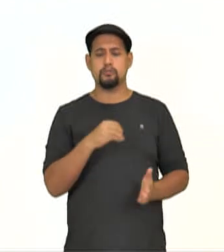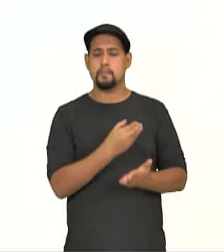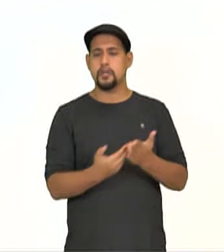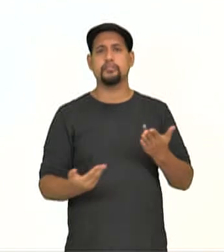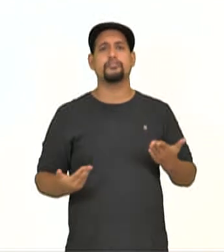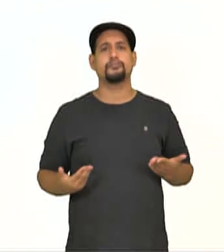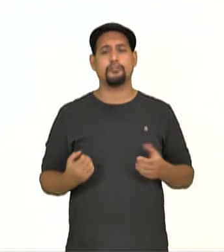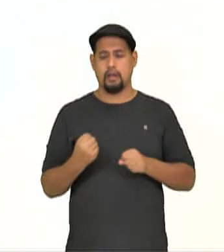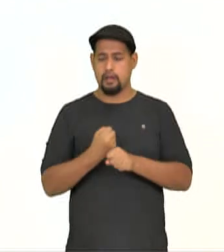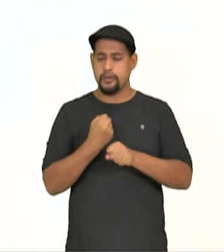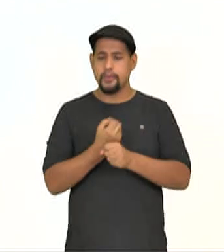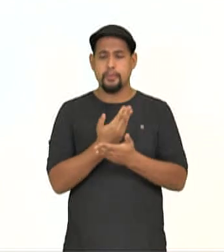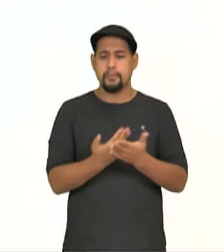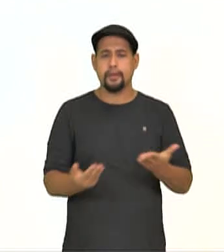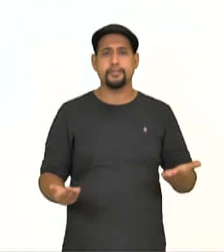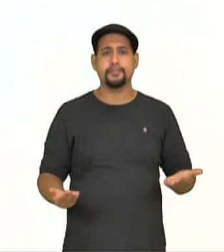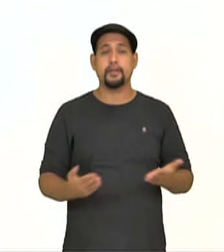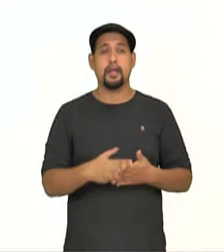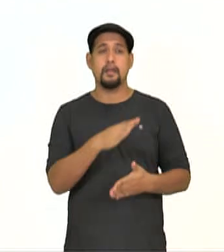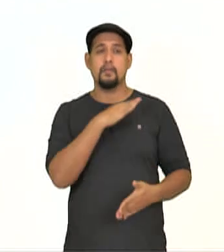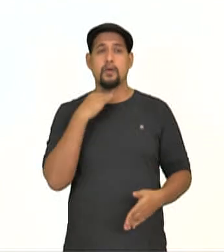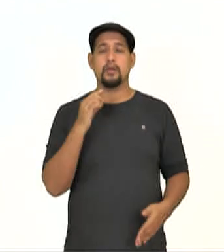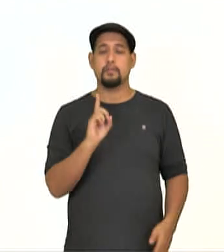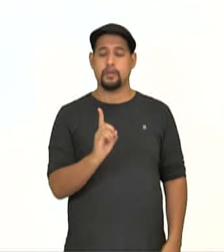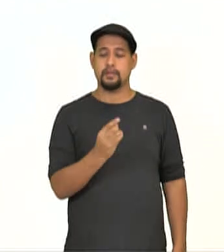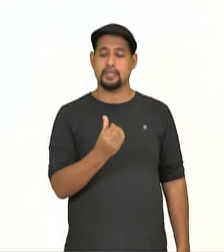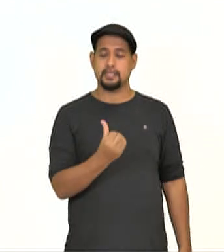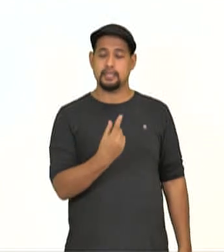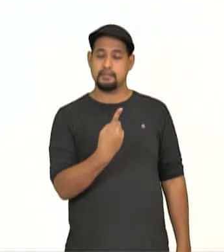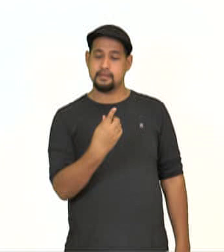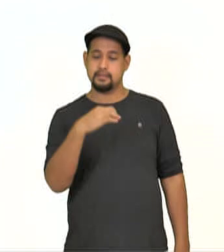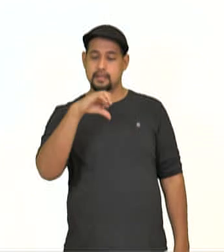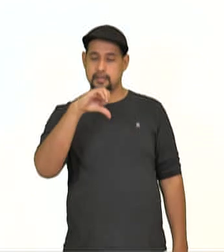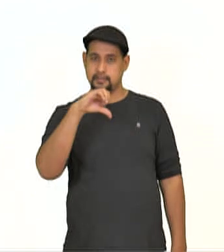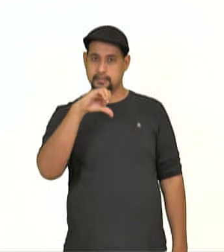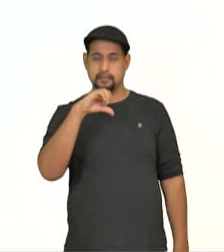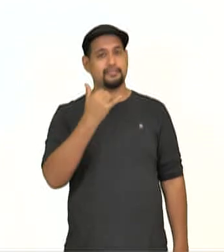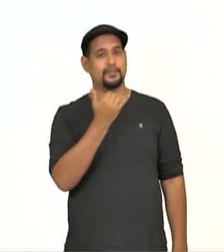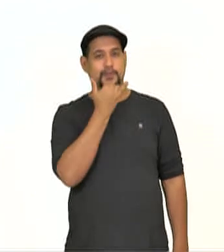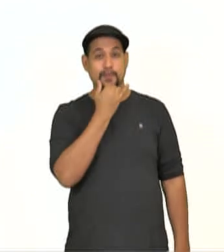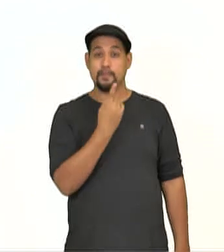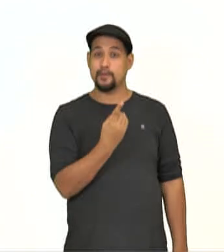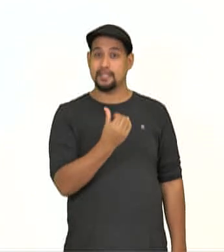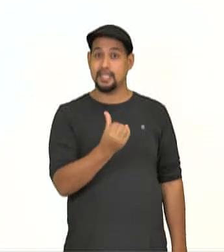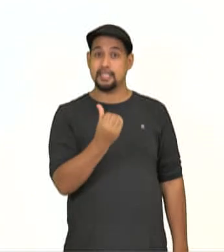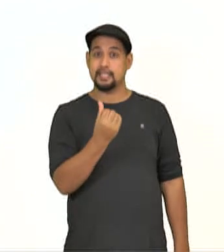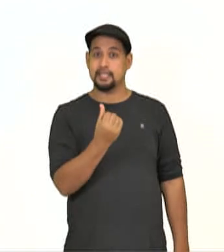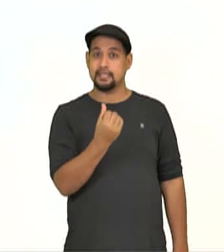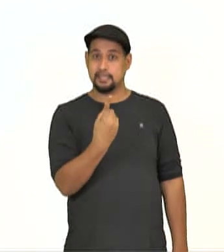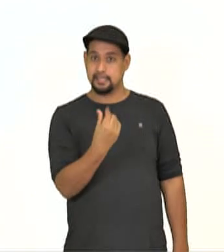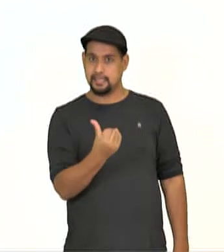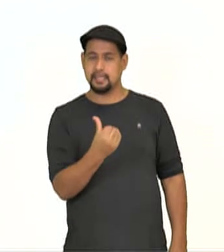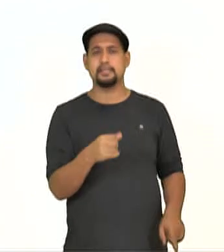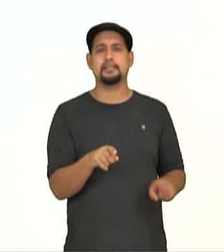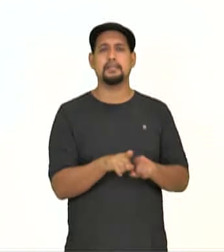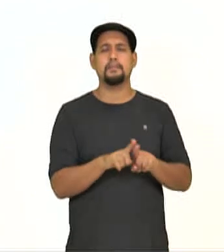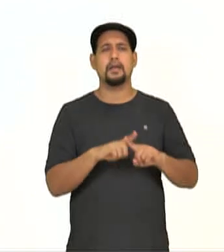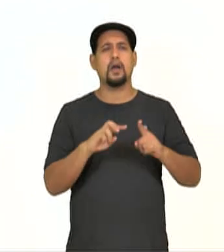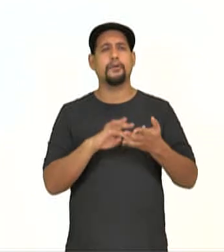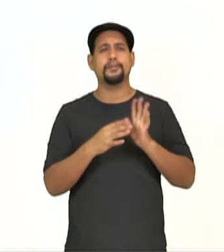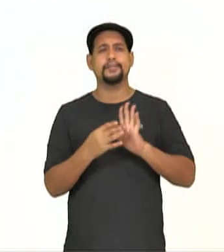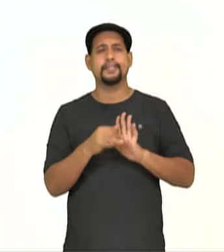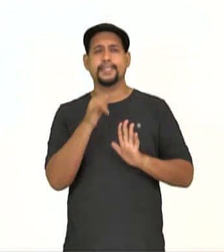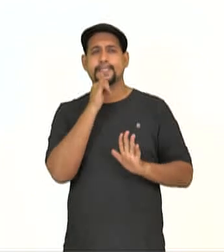Perdidos. William Shakespeare faleceu em 1616 e nos deixou não somente uma maldição em